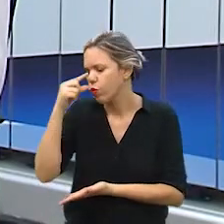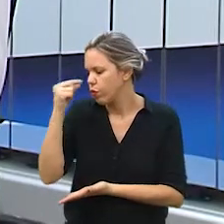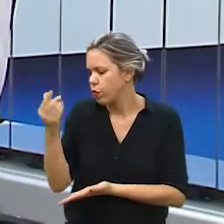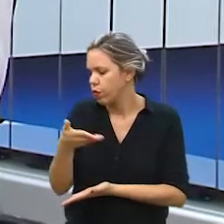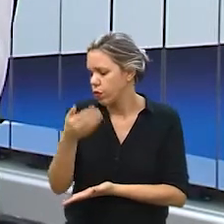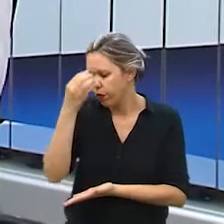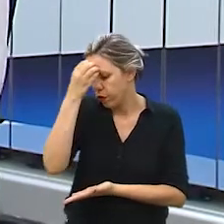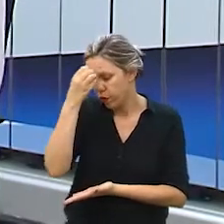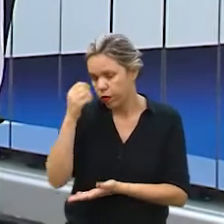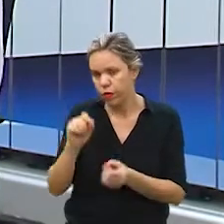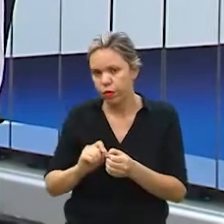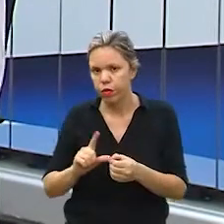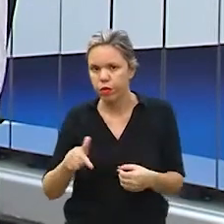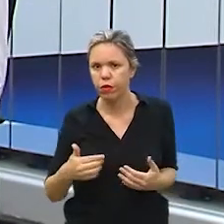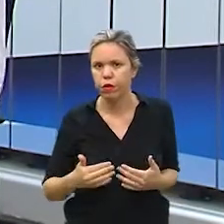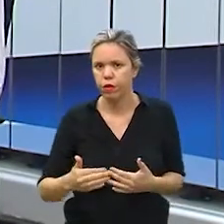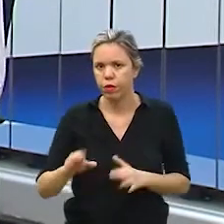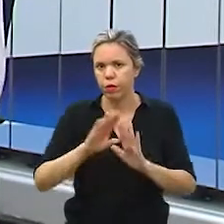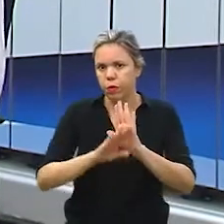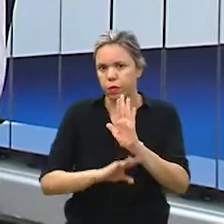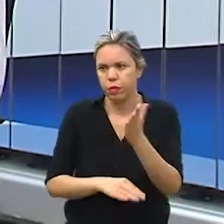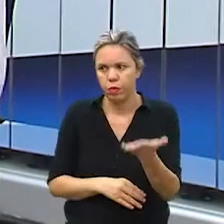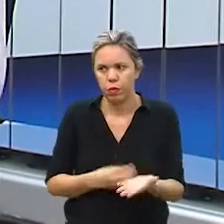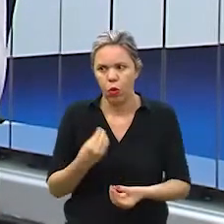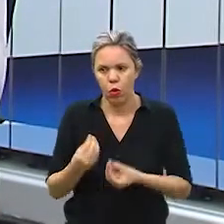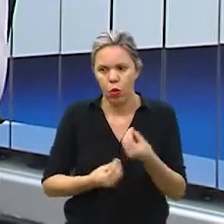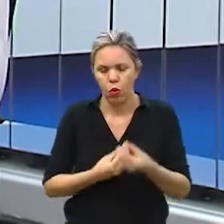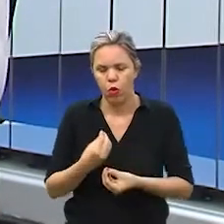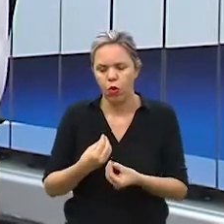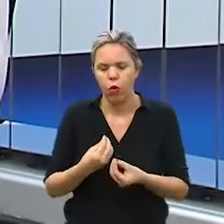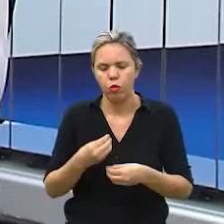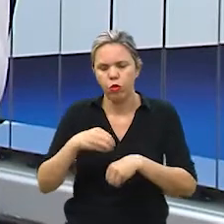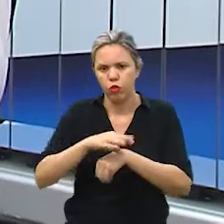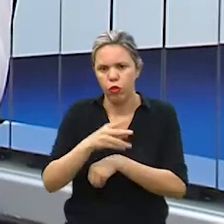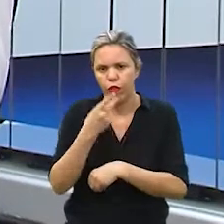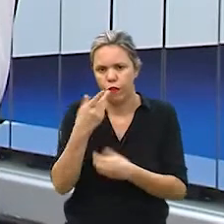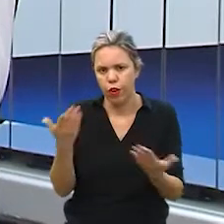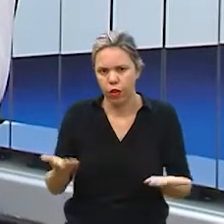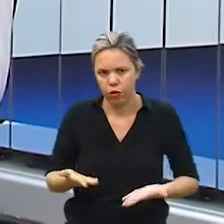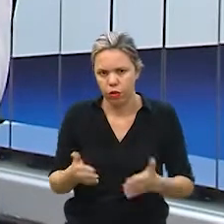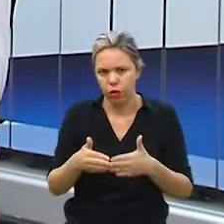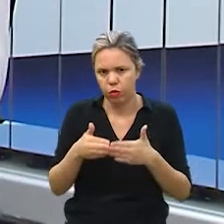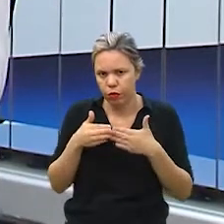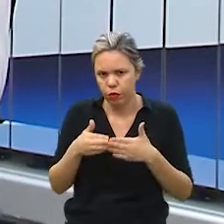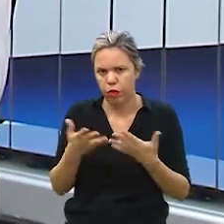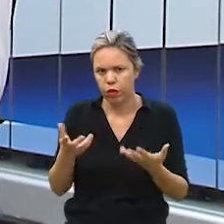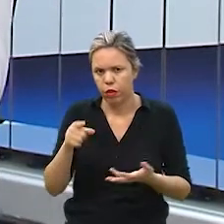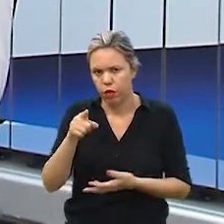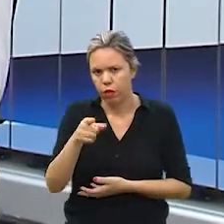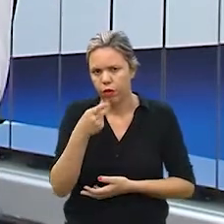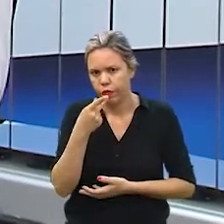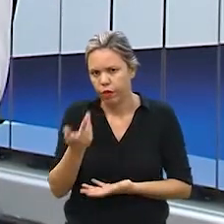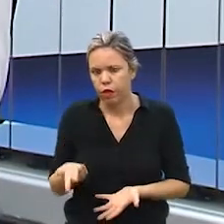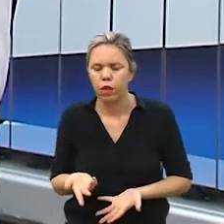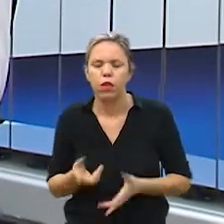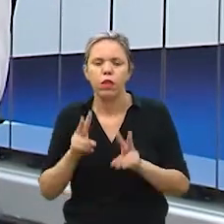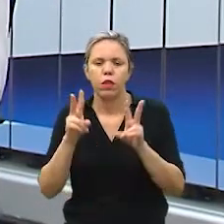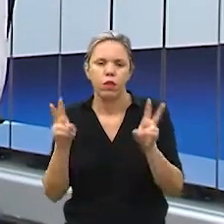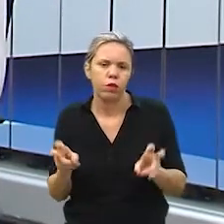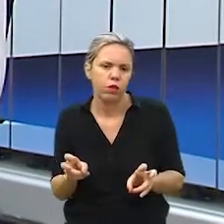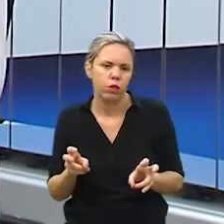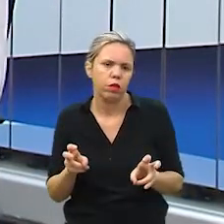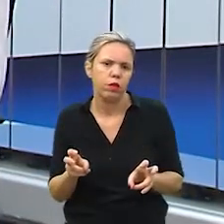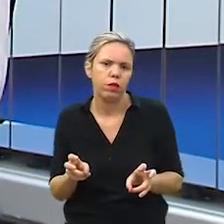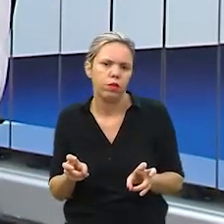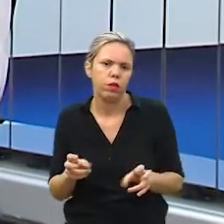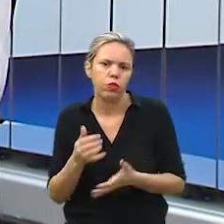Arnaldo Salvetti, farei isso mais para frente do programa. Como já foi citado agora, por gentileza, eu quero que o senhor diga sobre essa questão